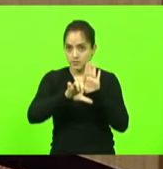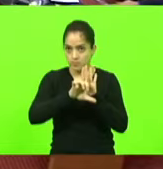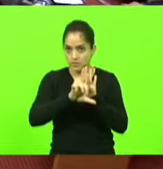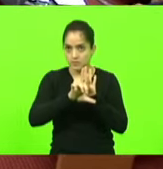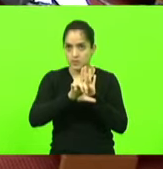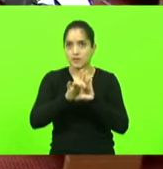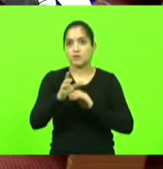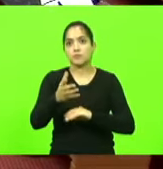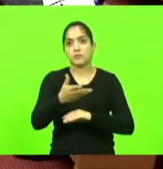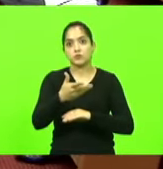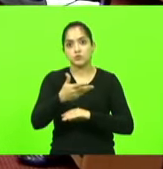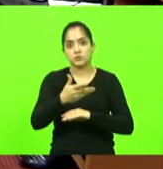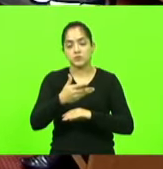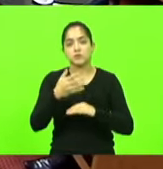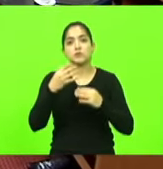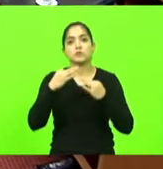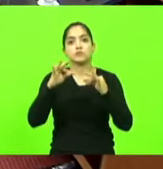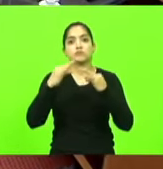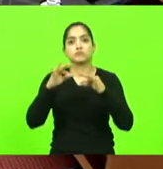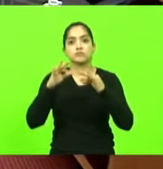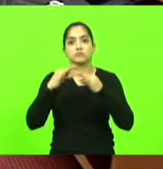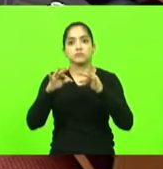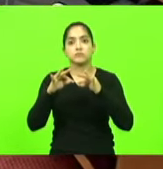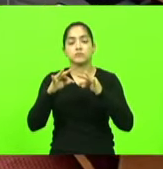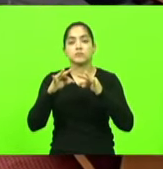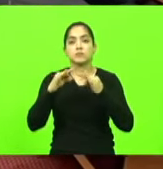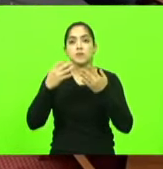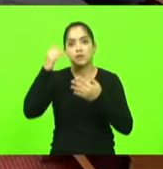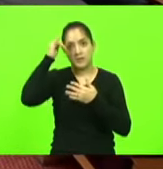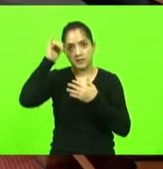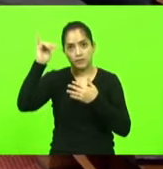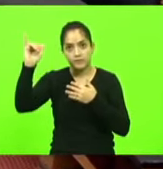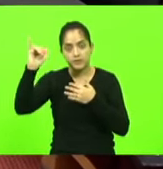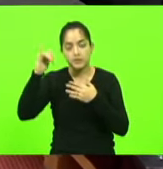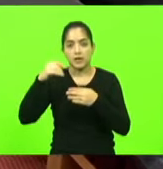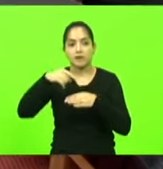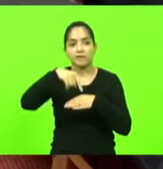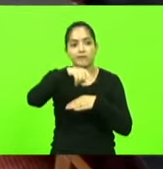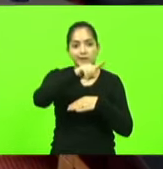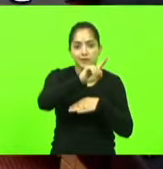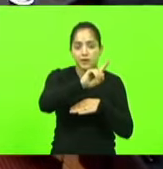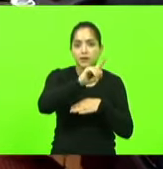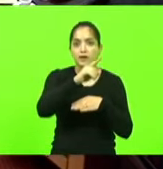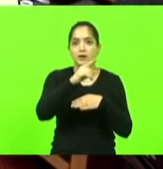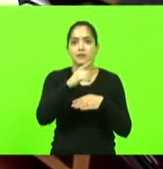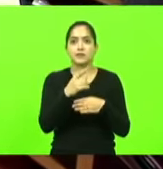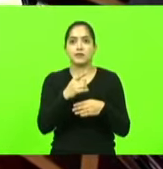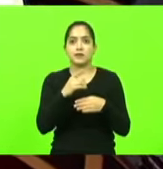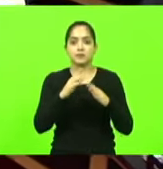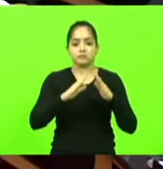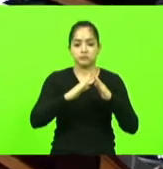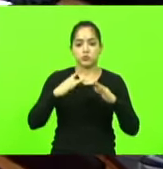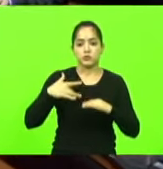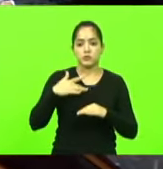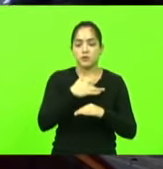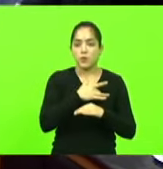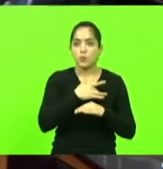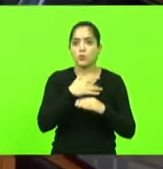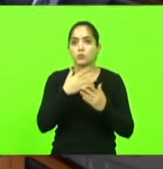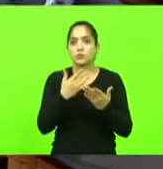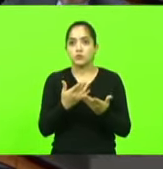otimizar a tecnologia e evitar que o cidadão catarinense vá até o posto de saúde, chegue lá e tenha